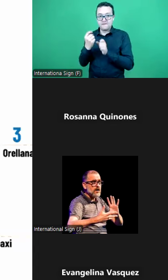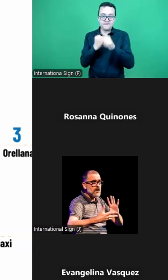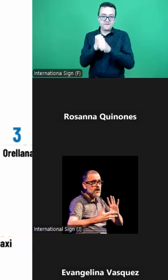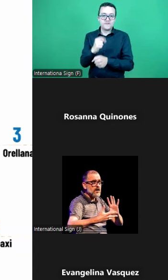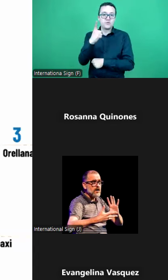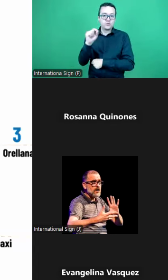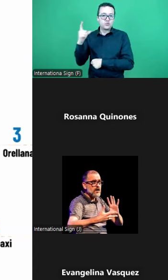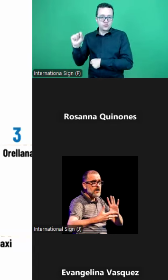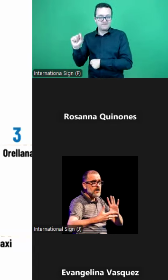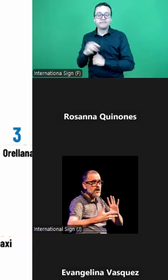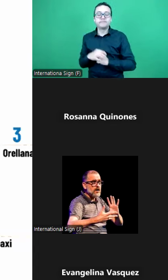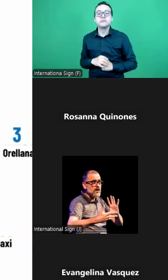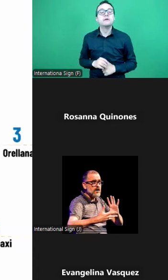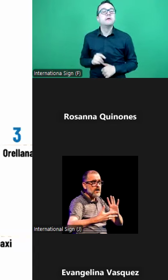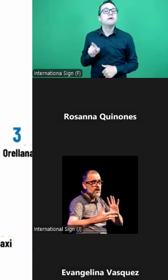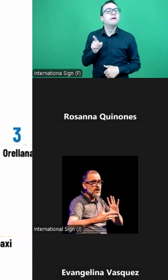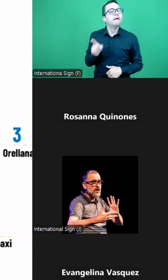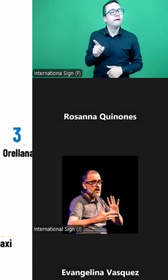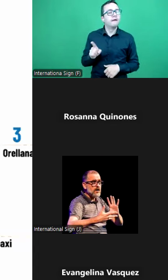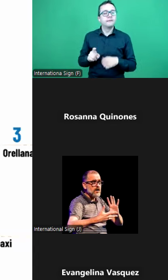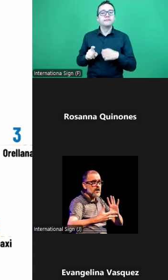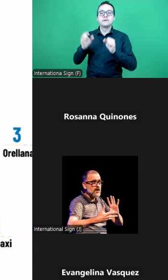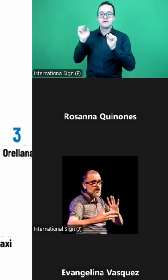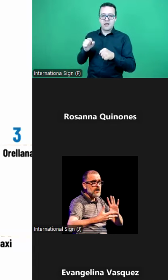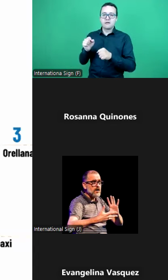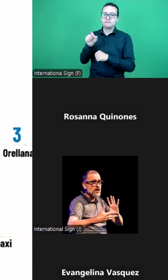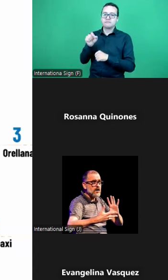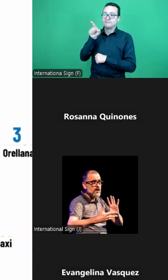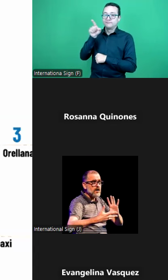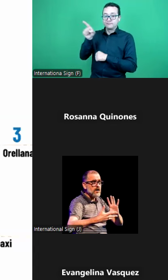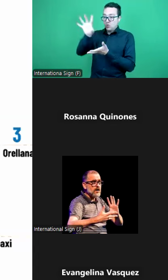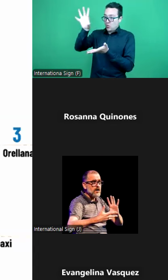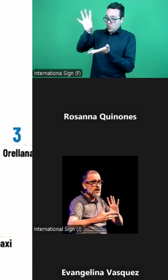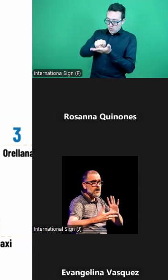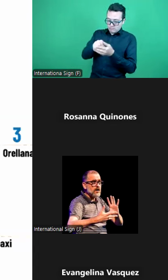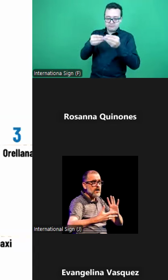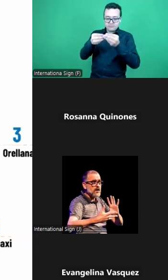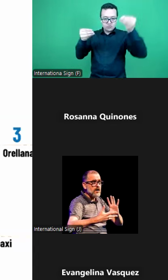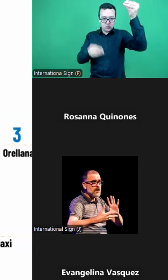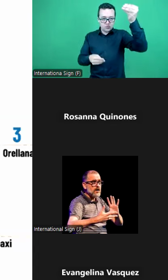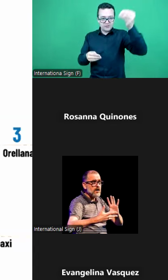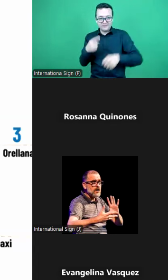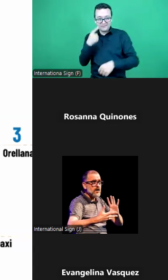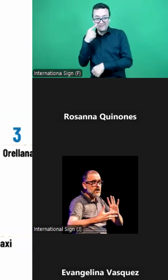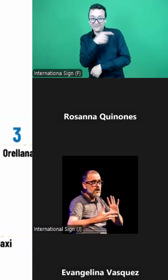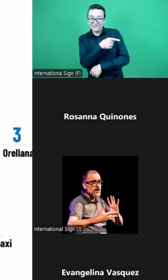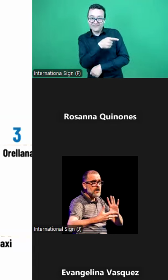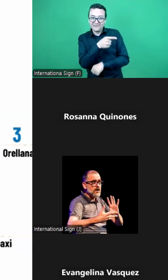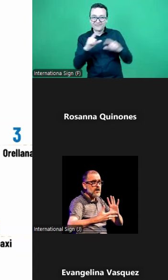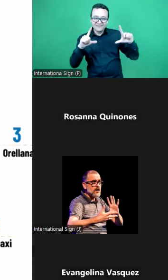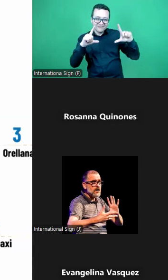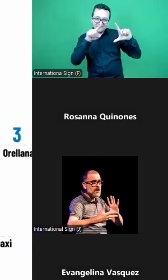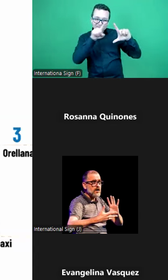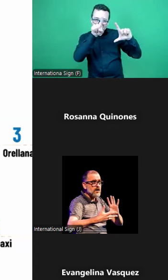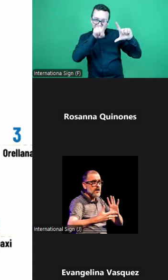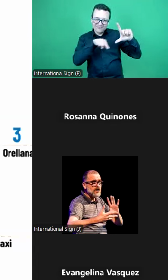2020, descarregamos o documento com o código QR na